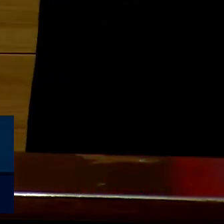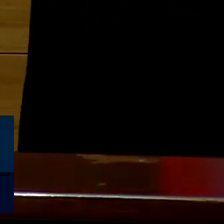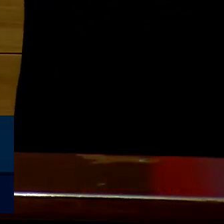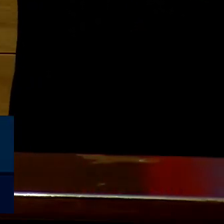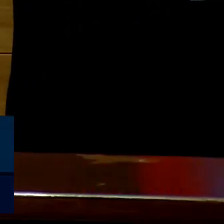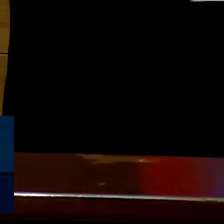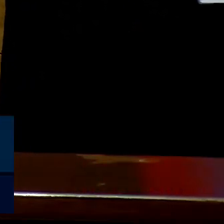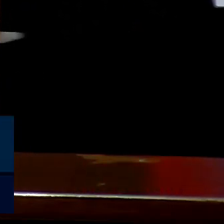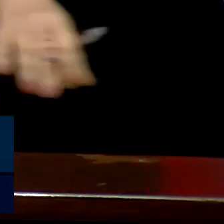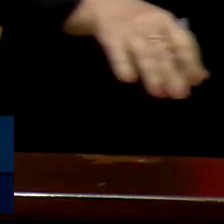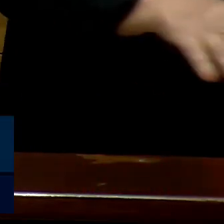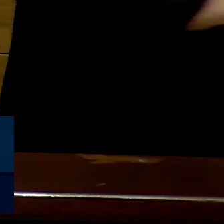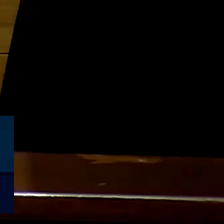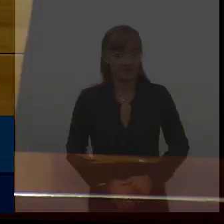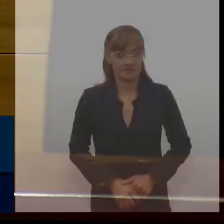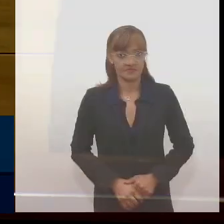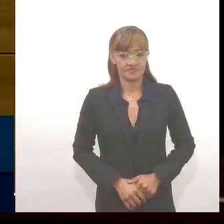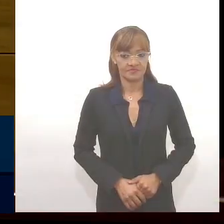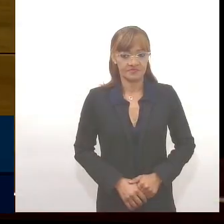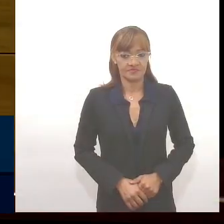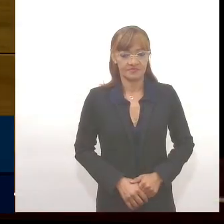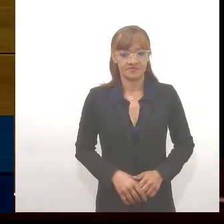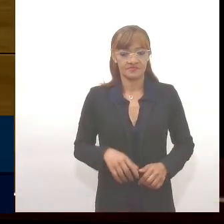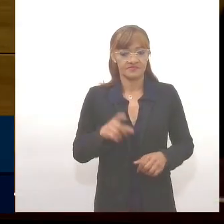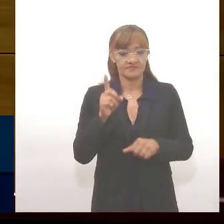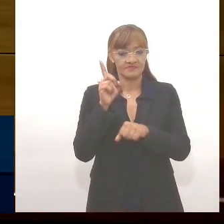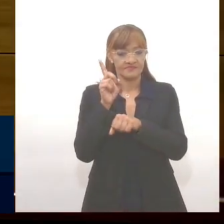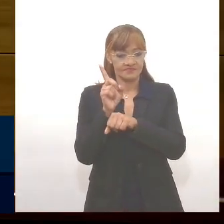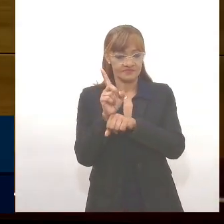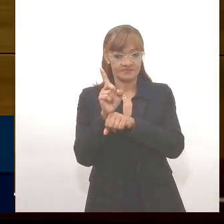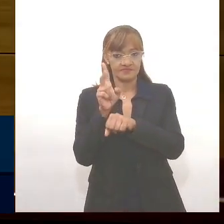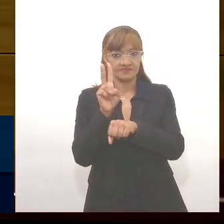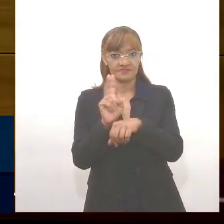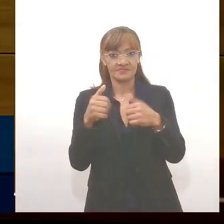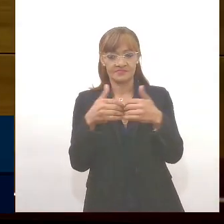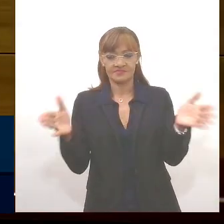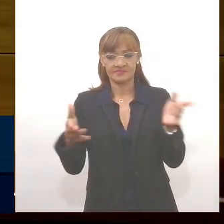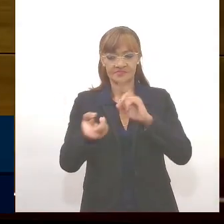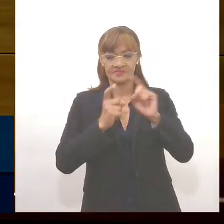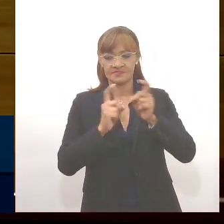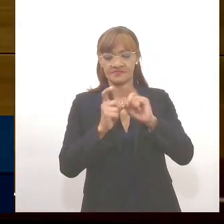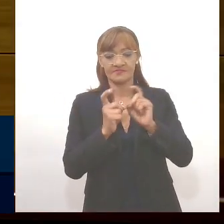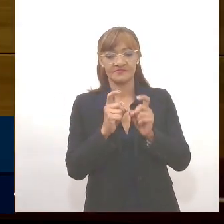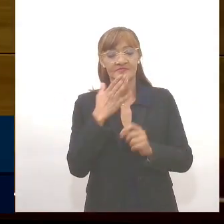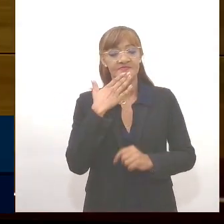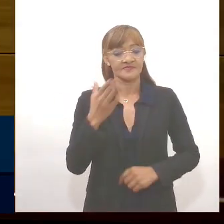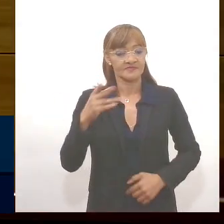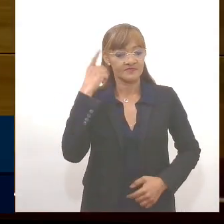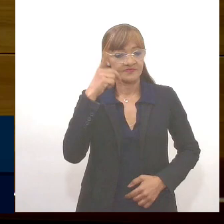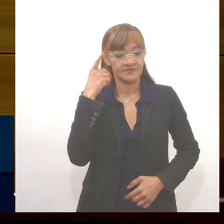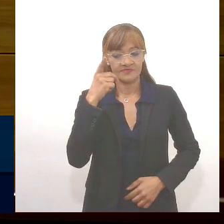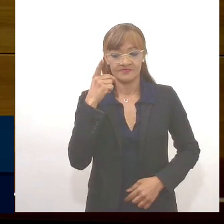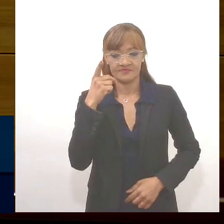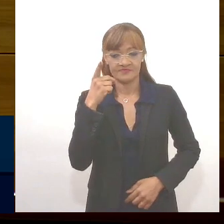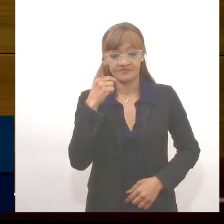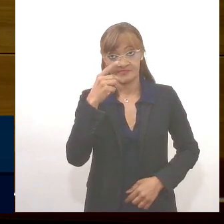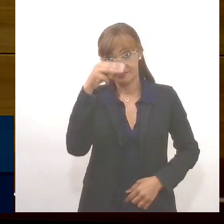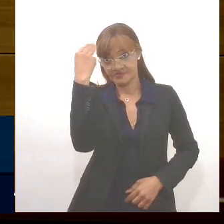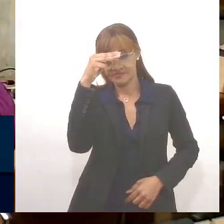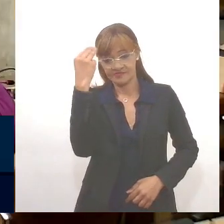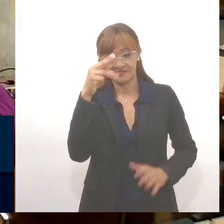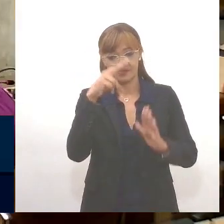ser sobre a proteção de Deus declara aberta a presente sessão solicit ao Deputado garibal de Mendonça a leitura do expediente